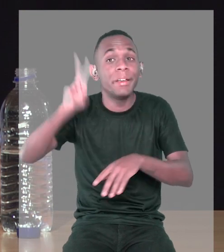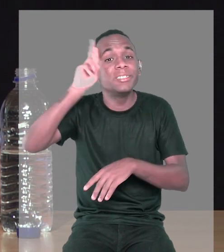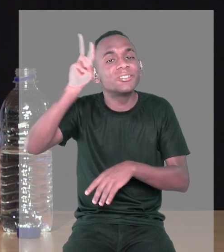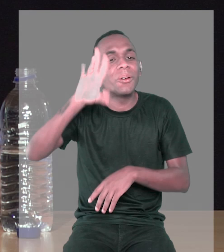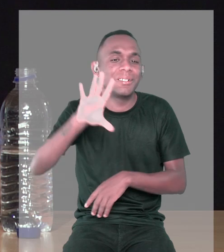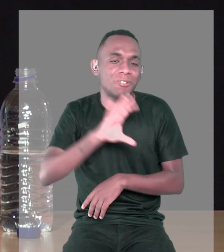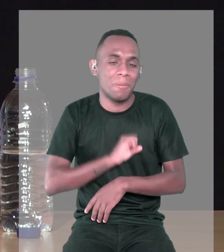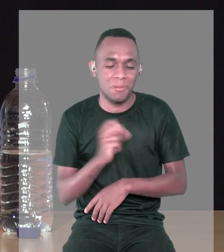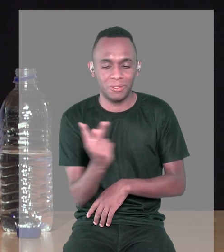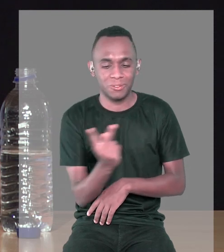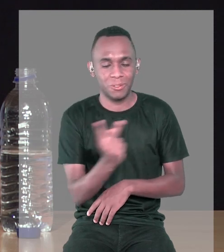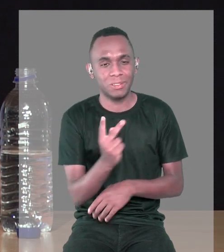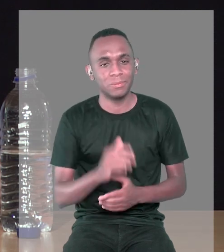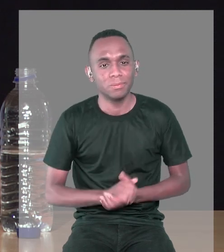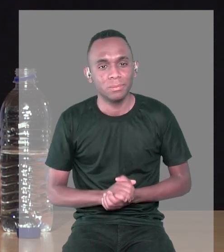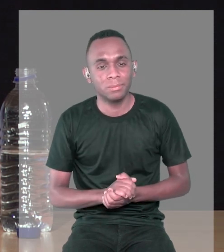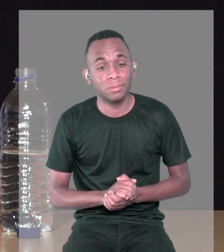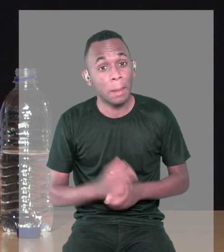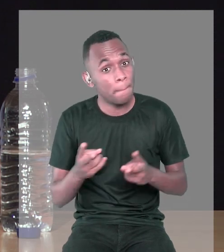é a história deste amor.